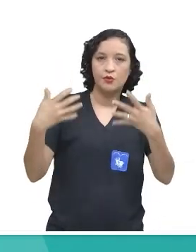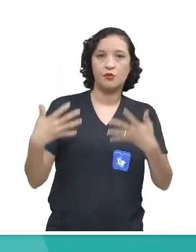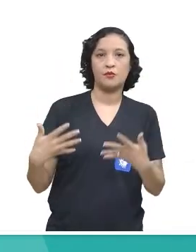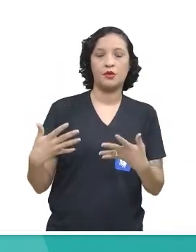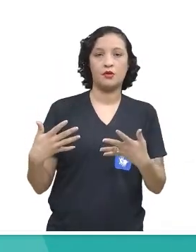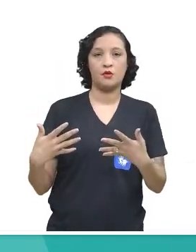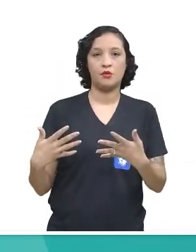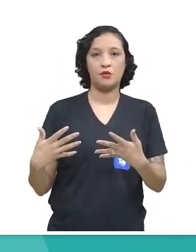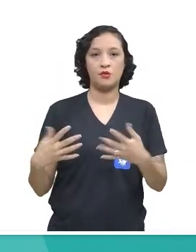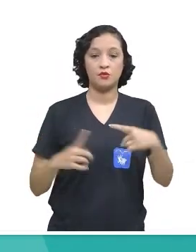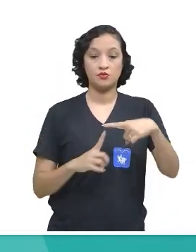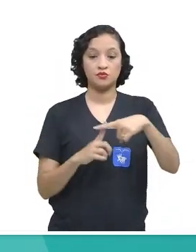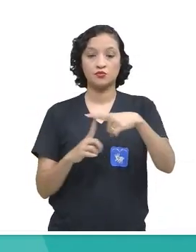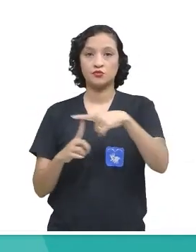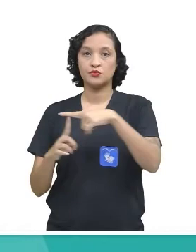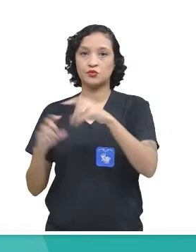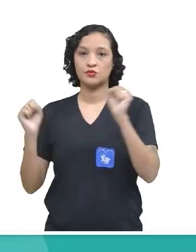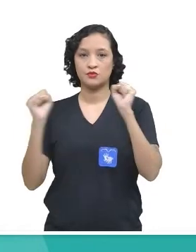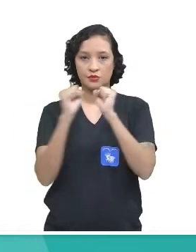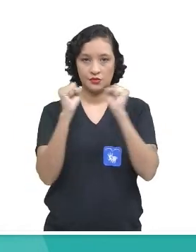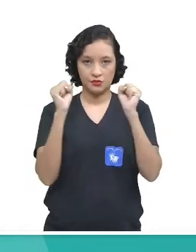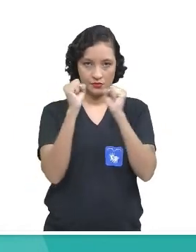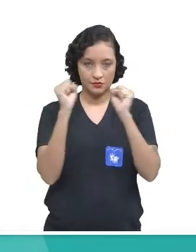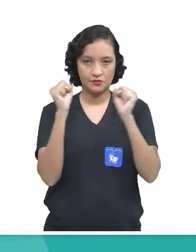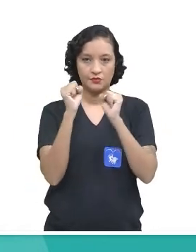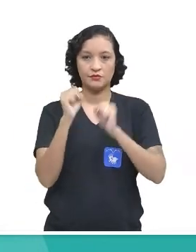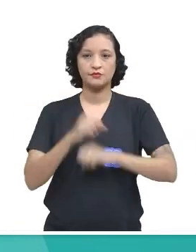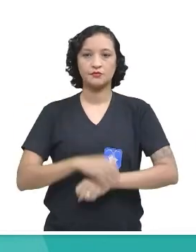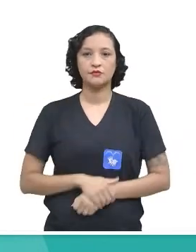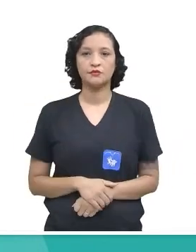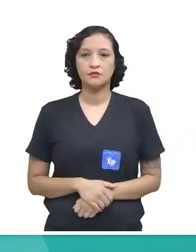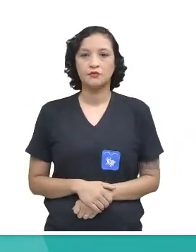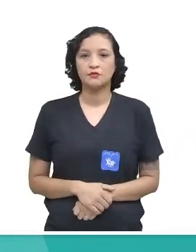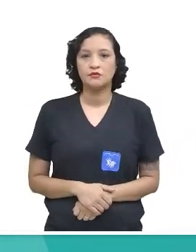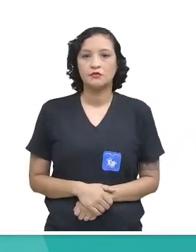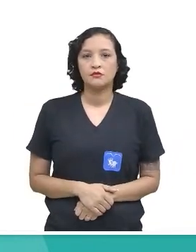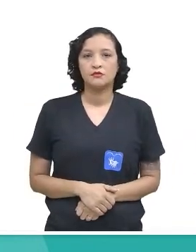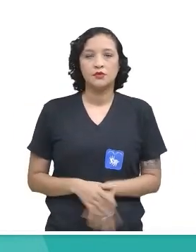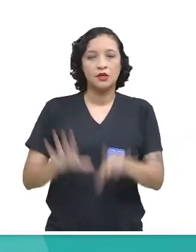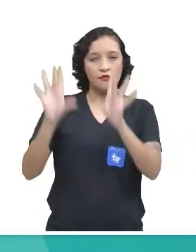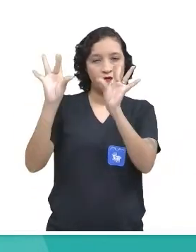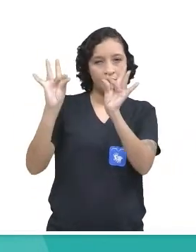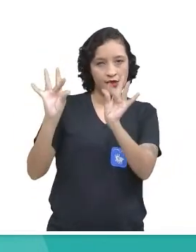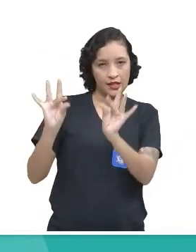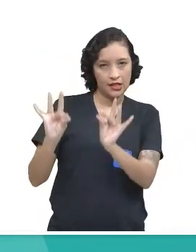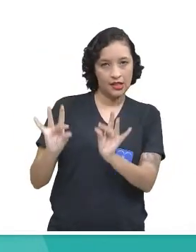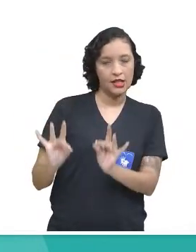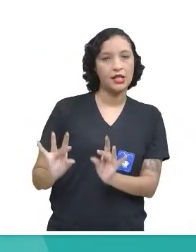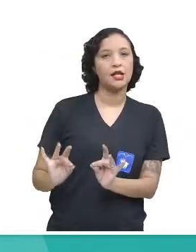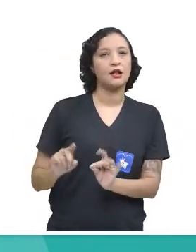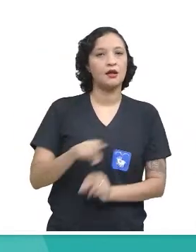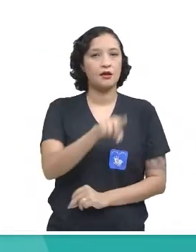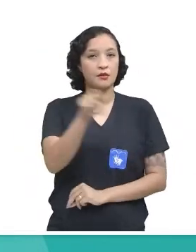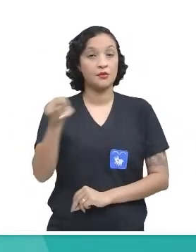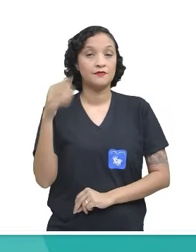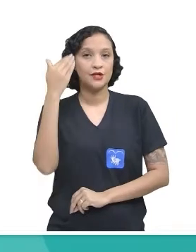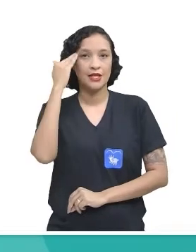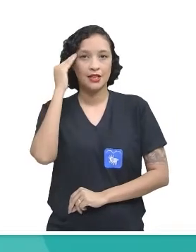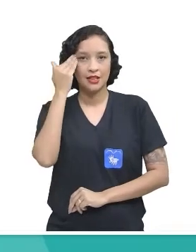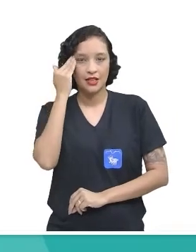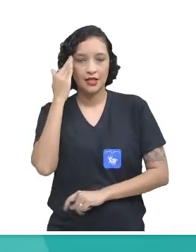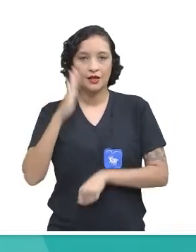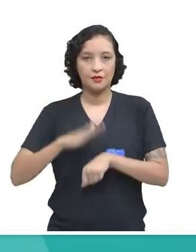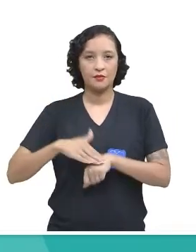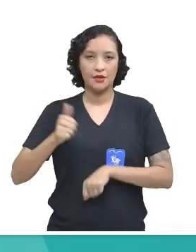níveis de atividade física. Nós vamos detalhar muito mais esses níveis de atividade física, para que vocês entendam melhor e entendam por